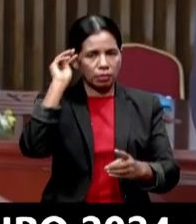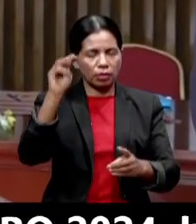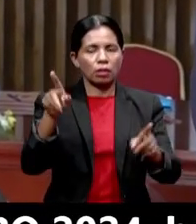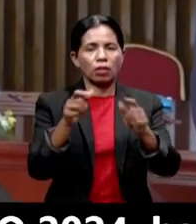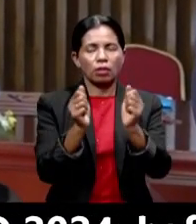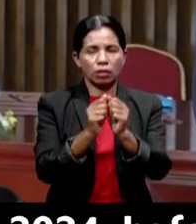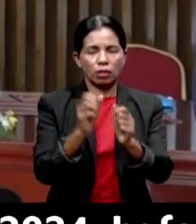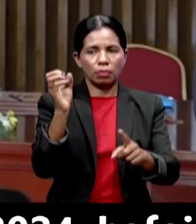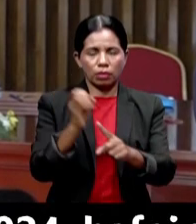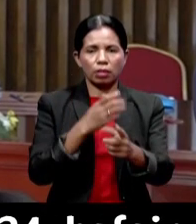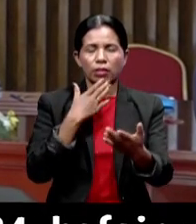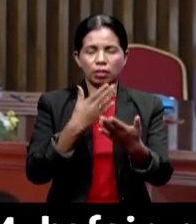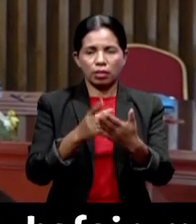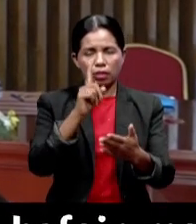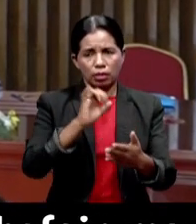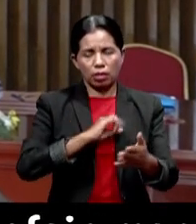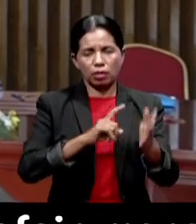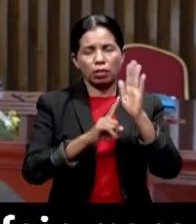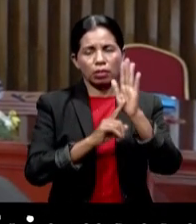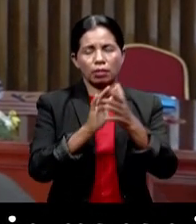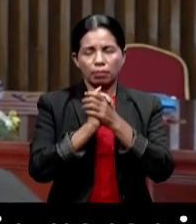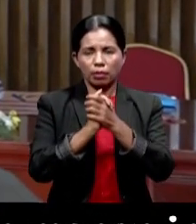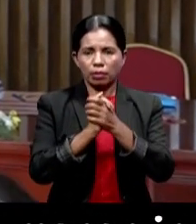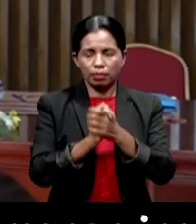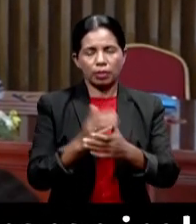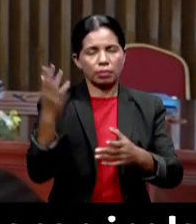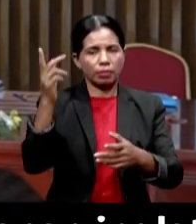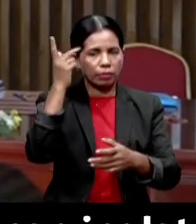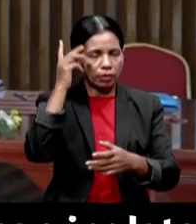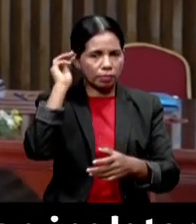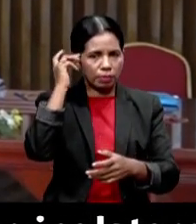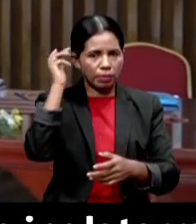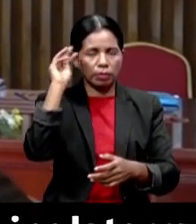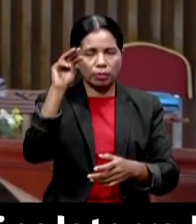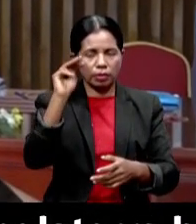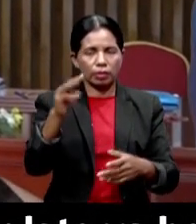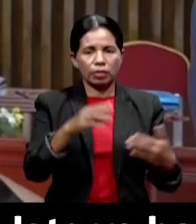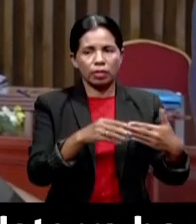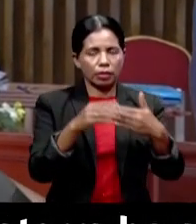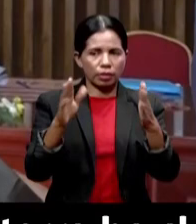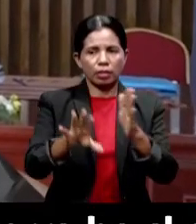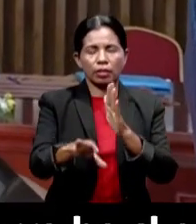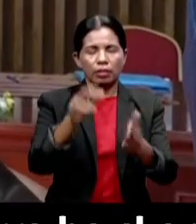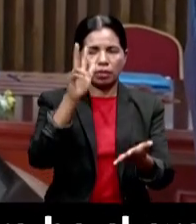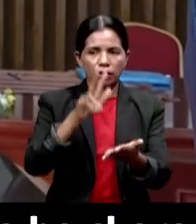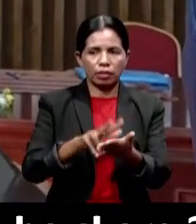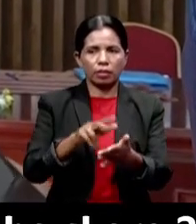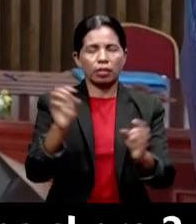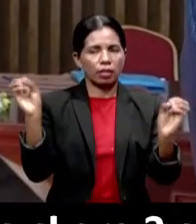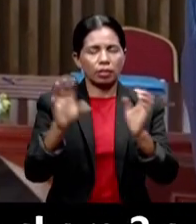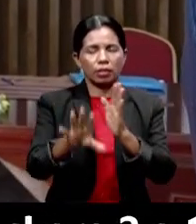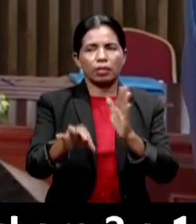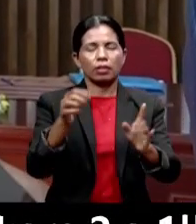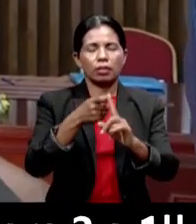nessa oportunidade de aquida no hau hato parabéns ba excelência vice-primeiro-ministro banini a liderança o lihetan ratificação laos de